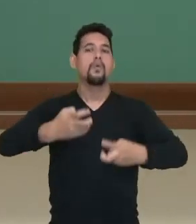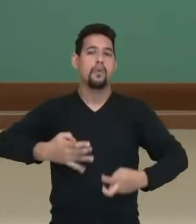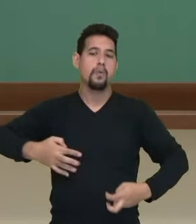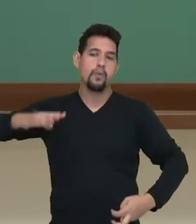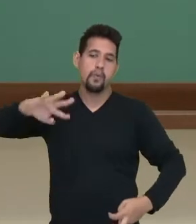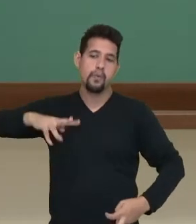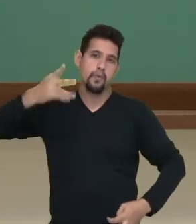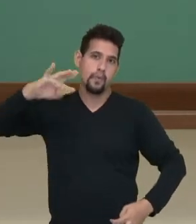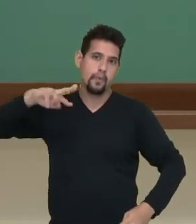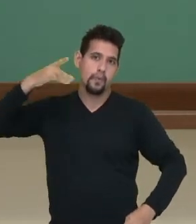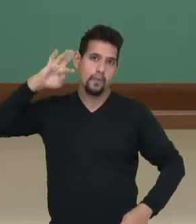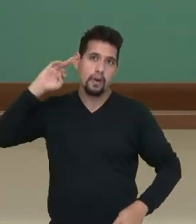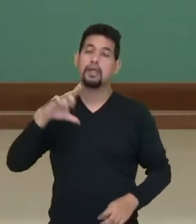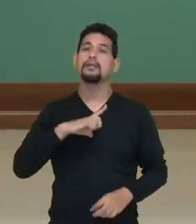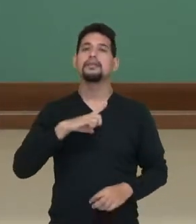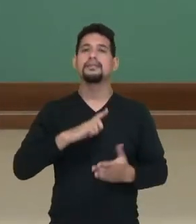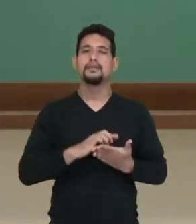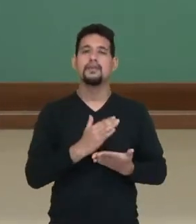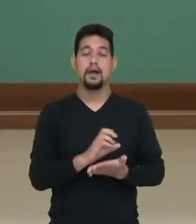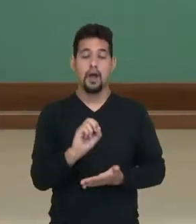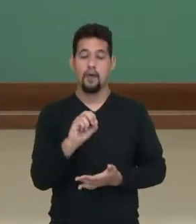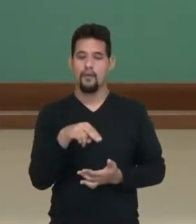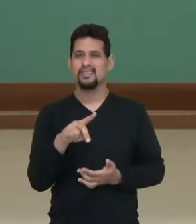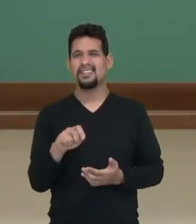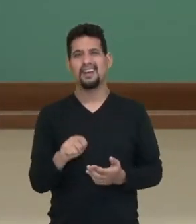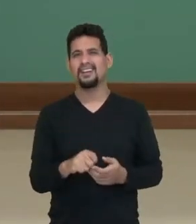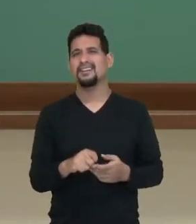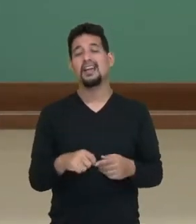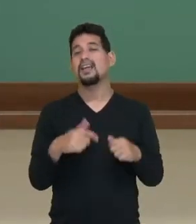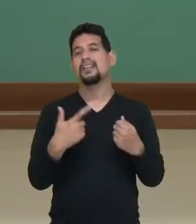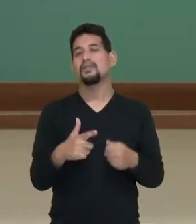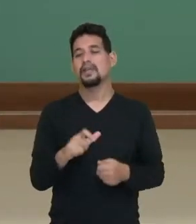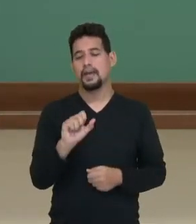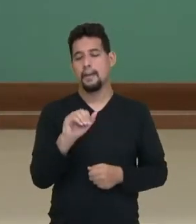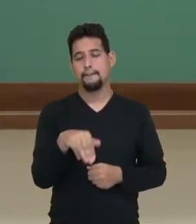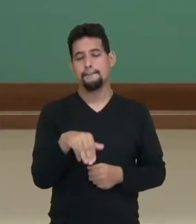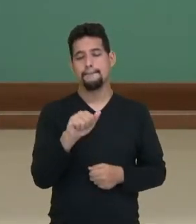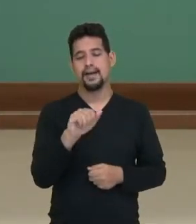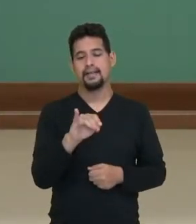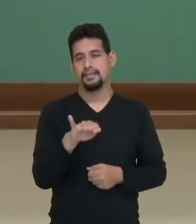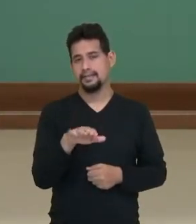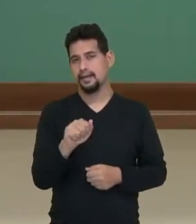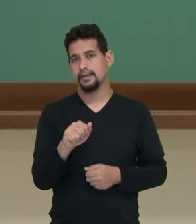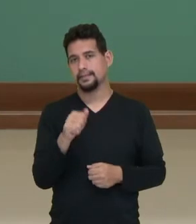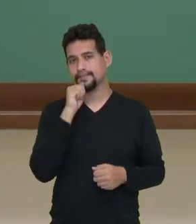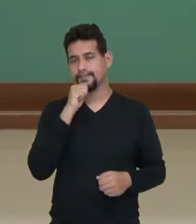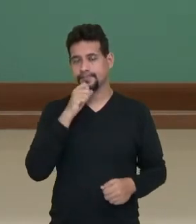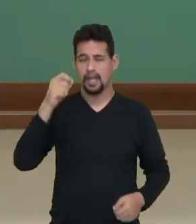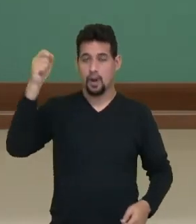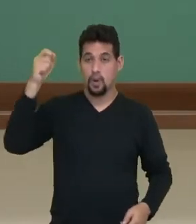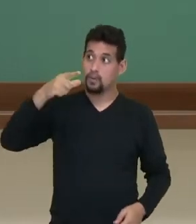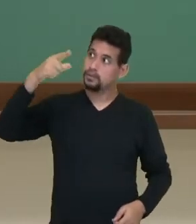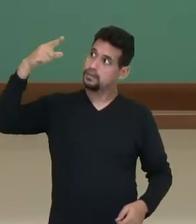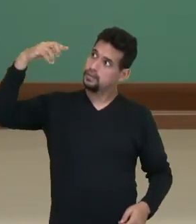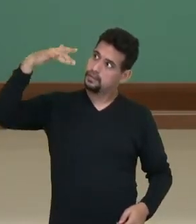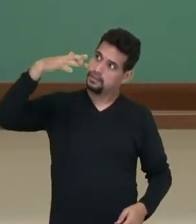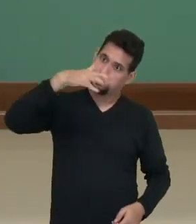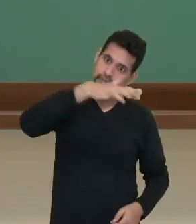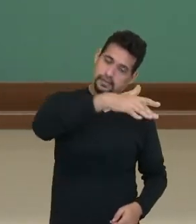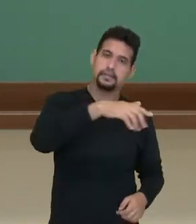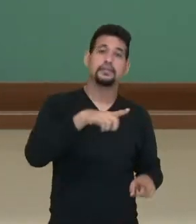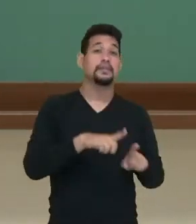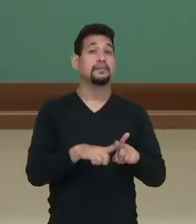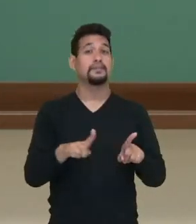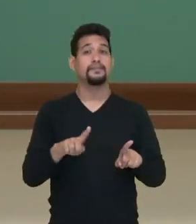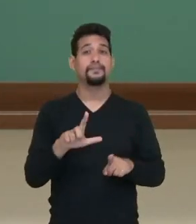das ondas tem uma onda que ela não precisa de matéria, que é a onda eletromagnética. Exemplo, a luz. Já o som, ele precisa